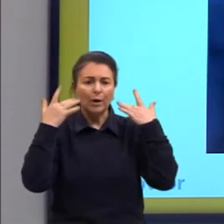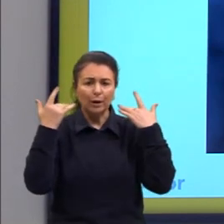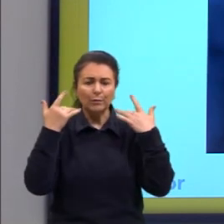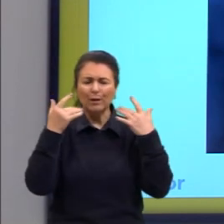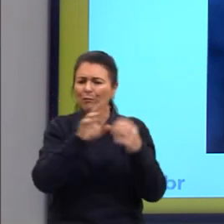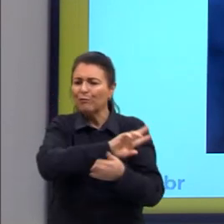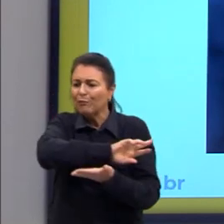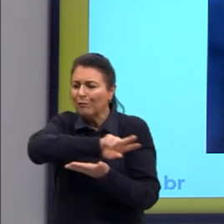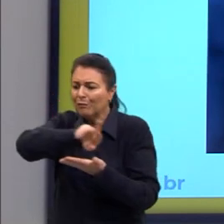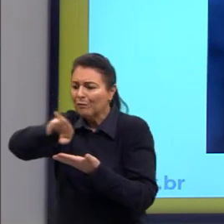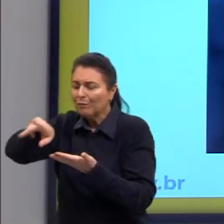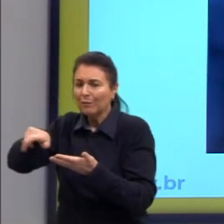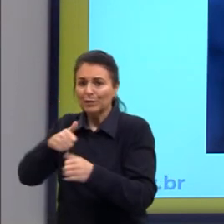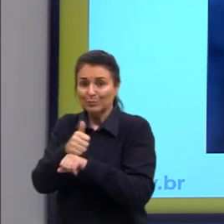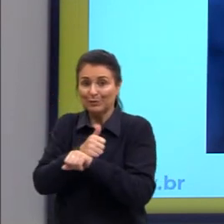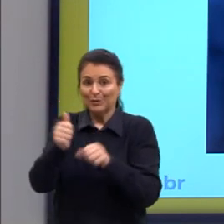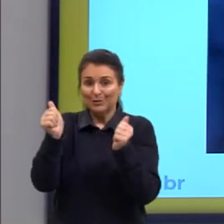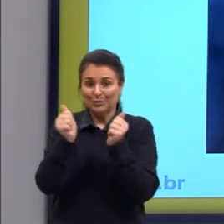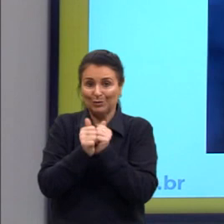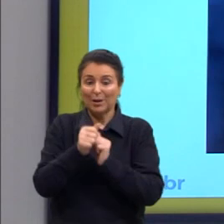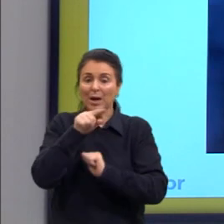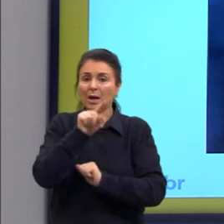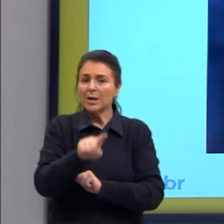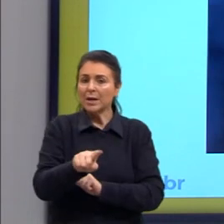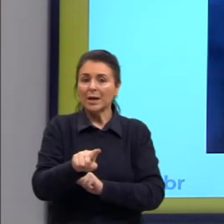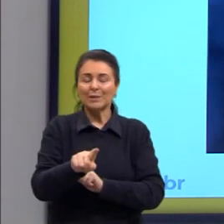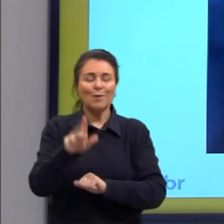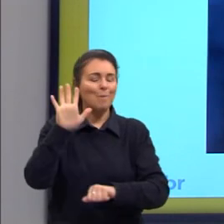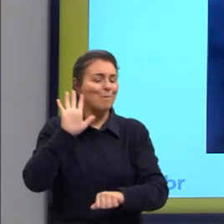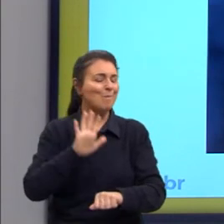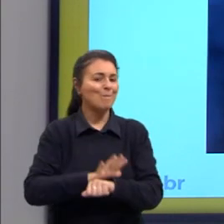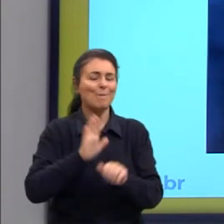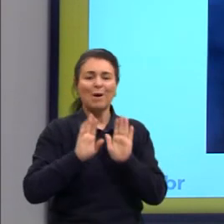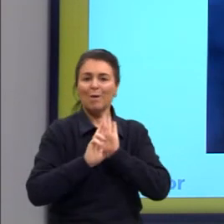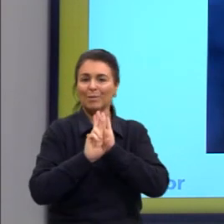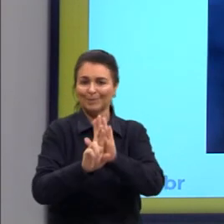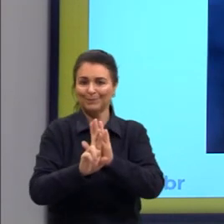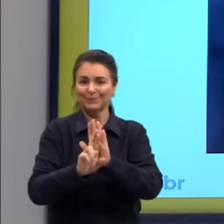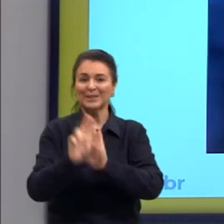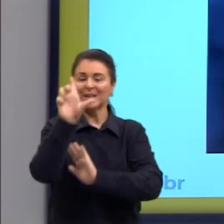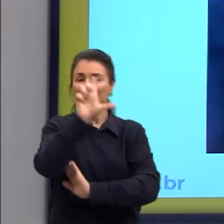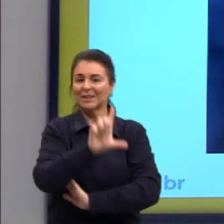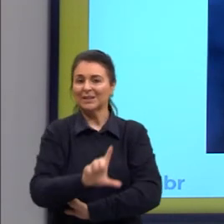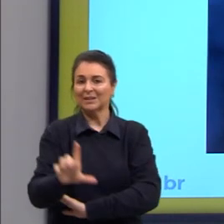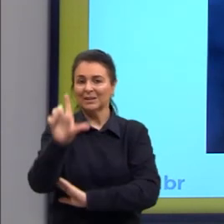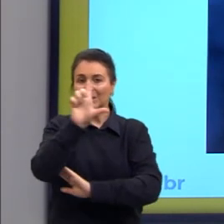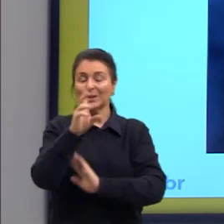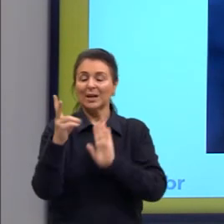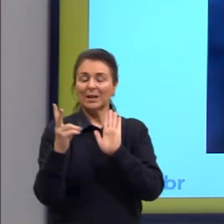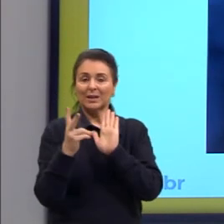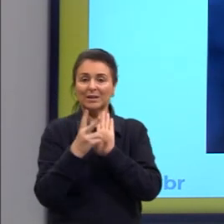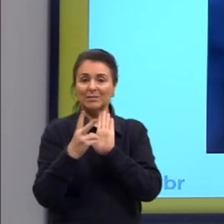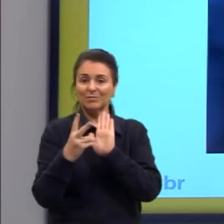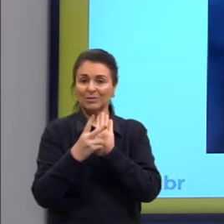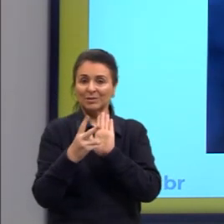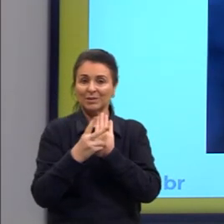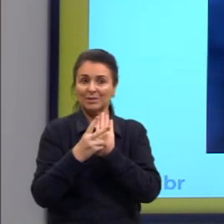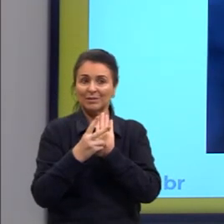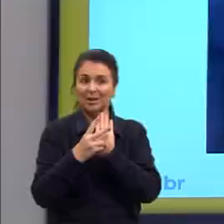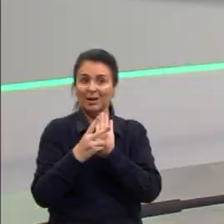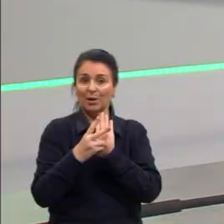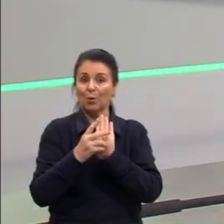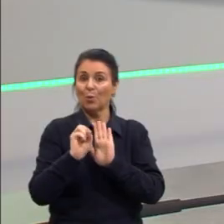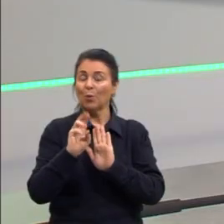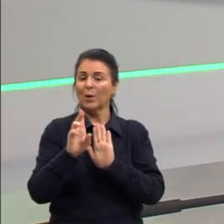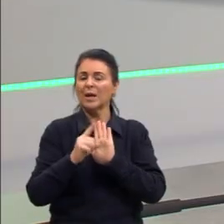propensões de trabalho e ele foi um dos maiores representantes da corrente literária indianista ou seja ele